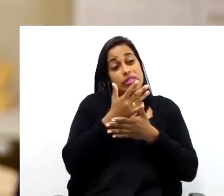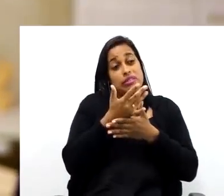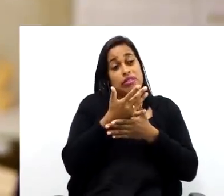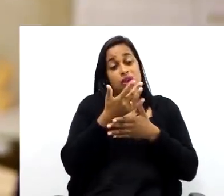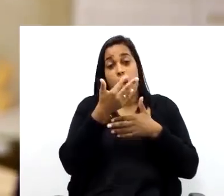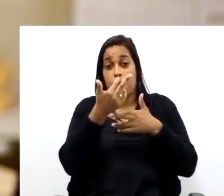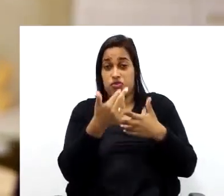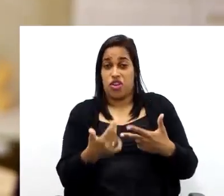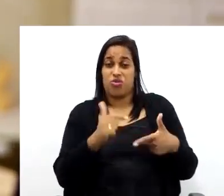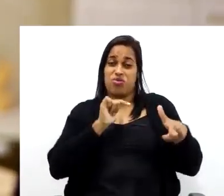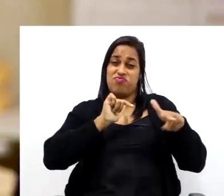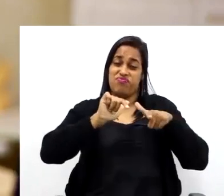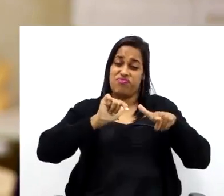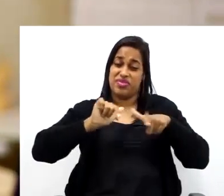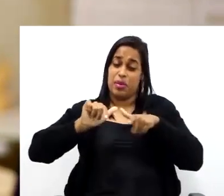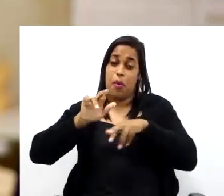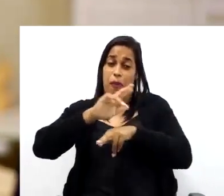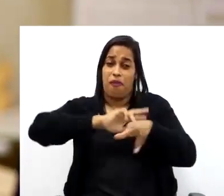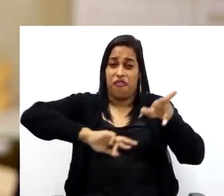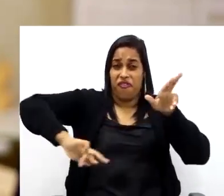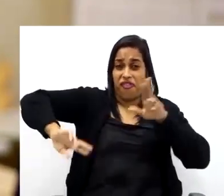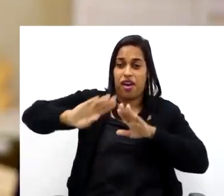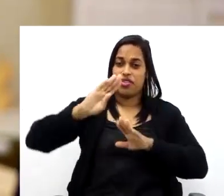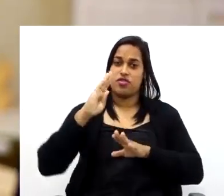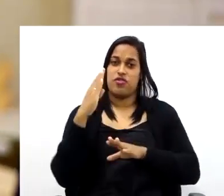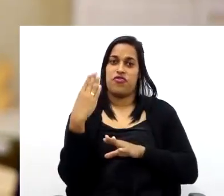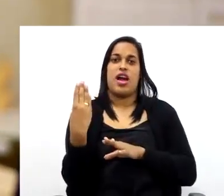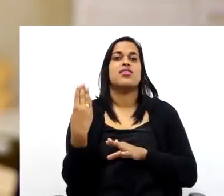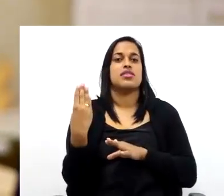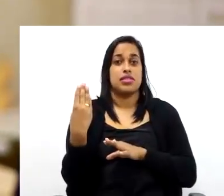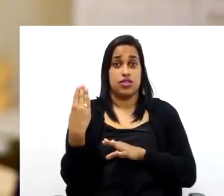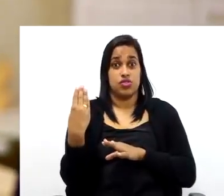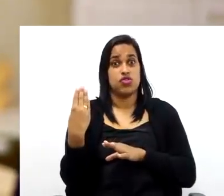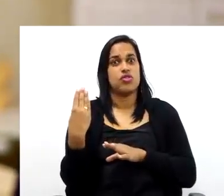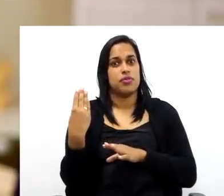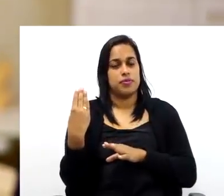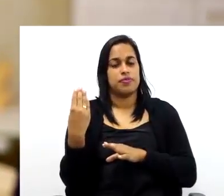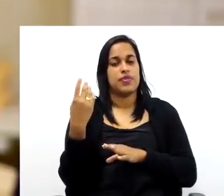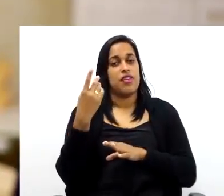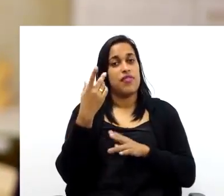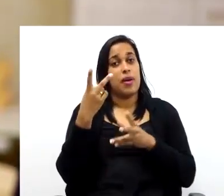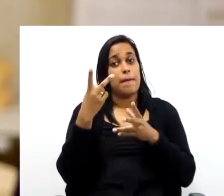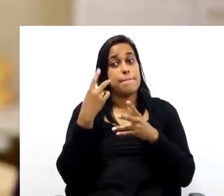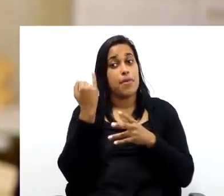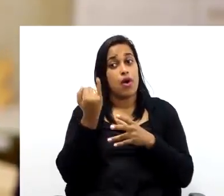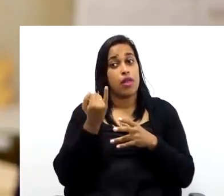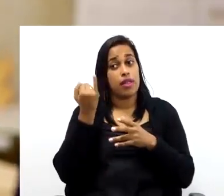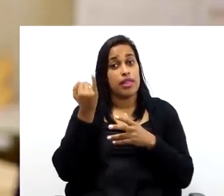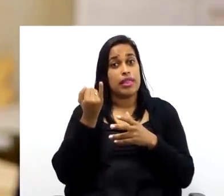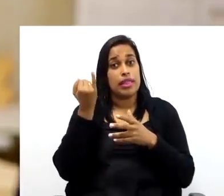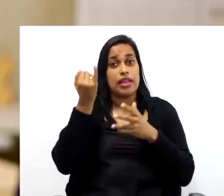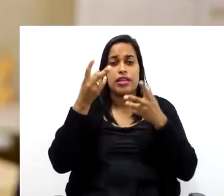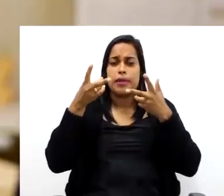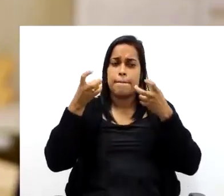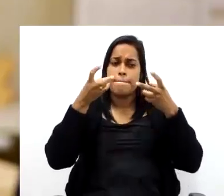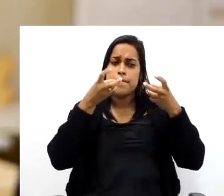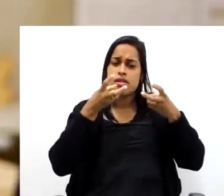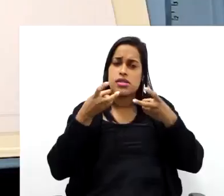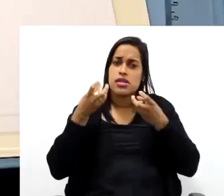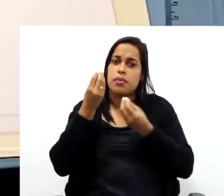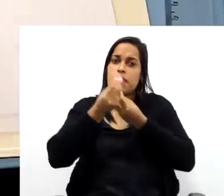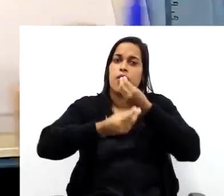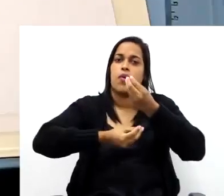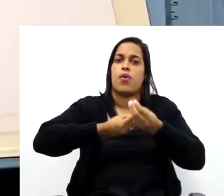trabalhosas, com muitas faces. Então é importante perceber a posição de cada face com relação ao plano de